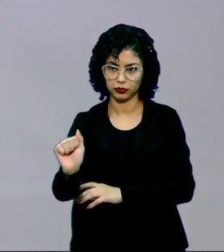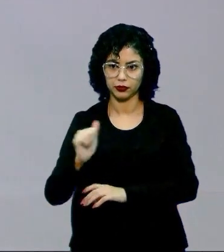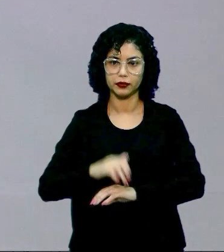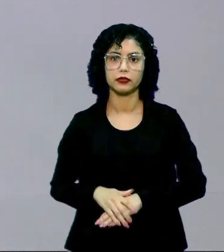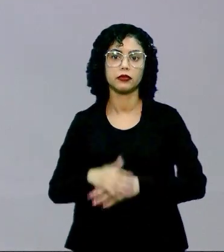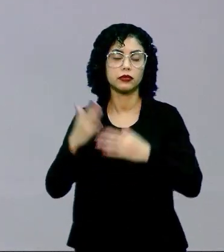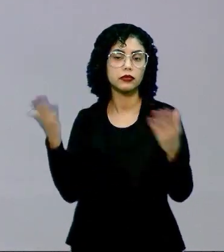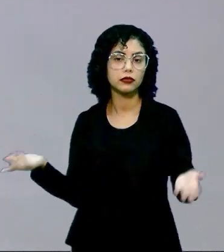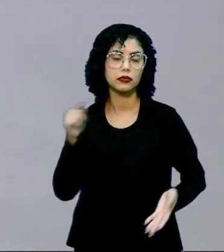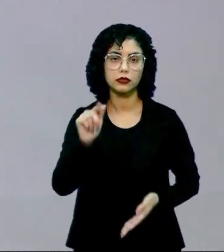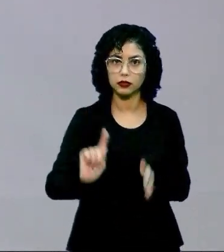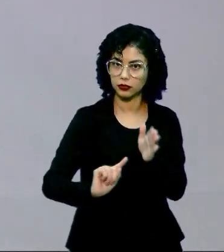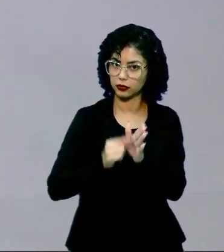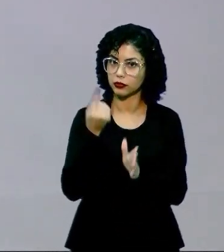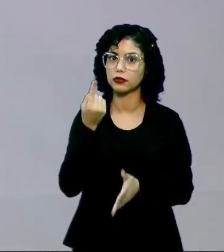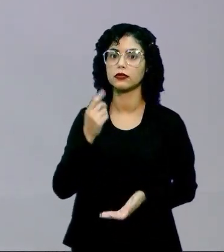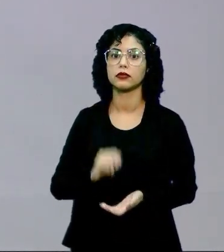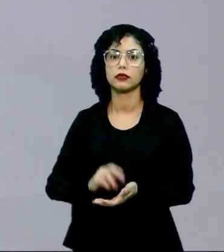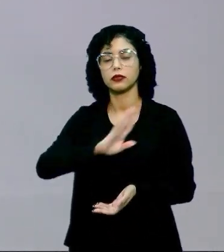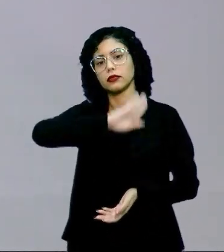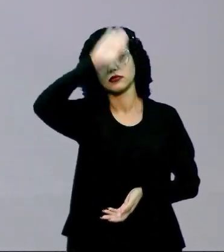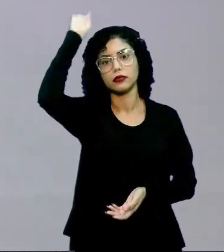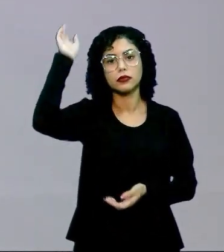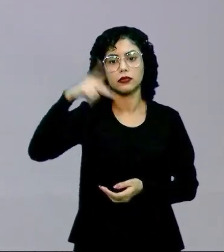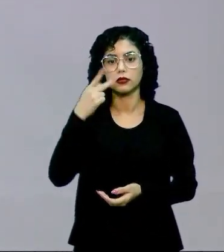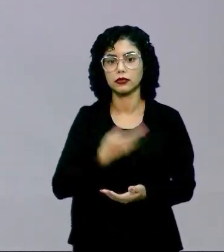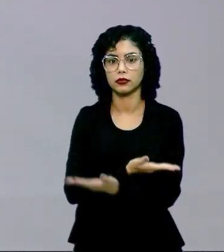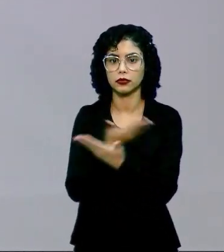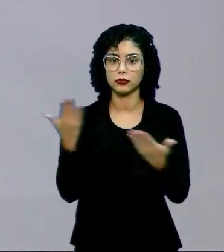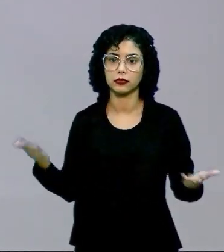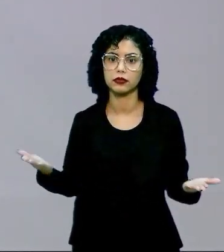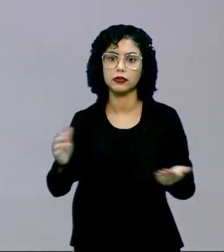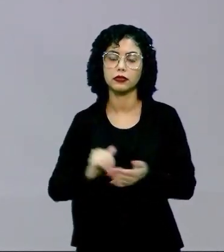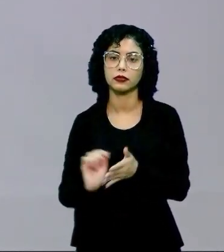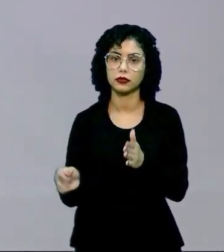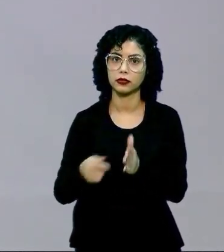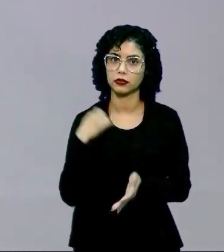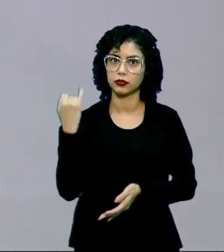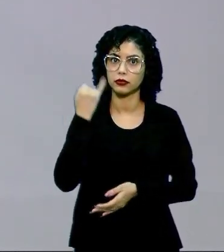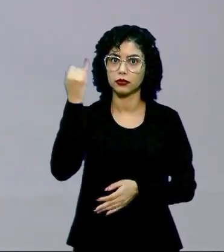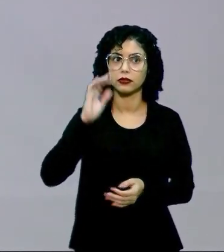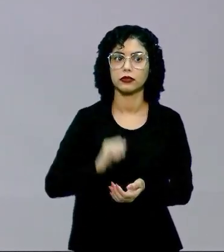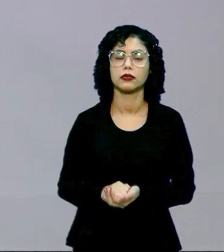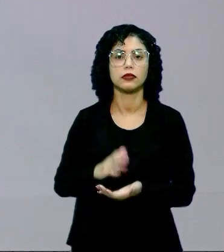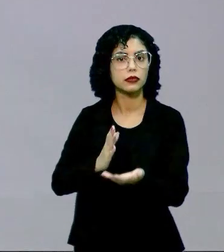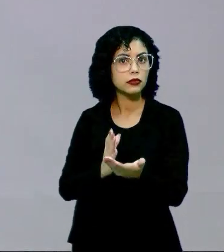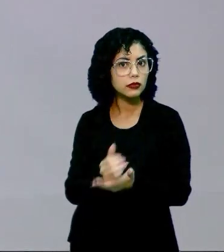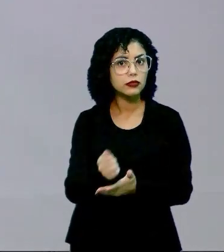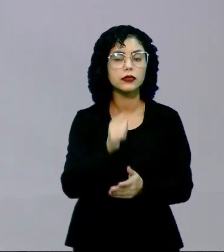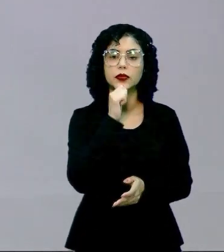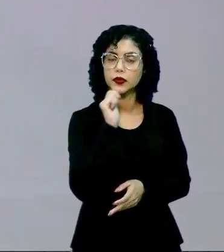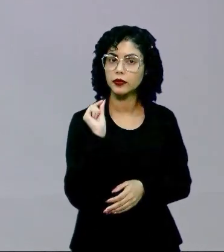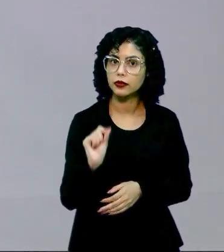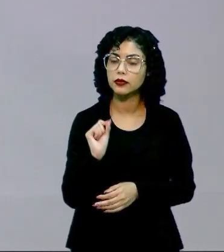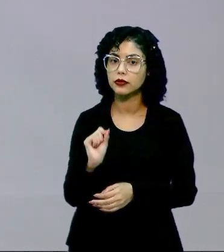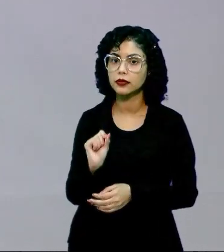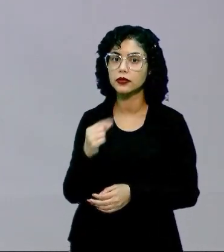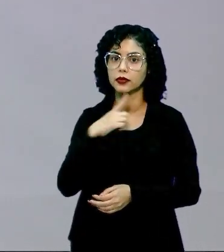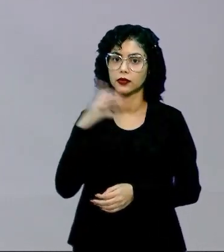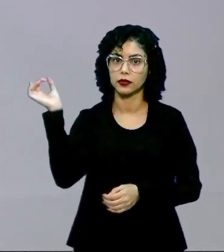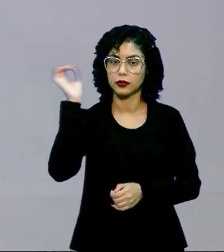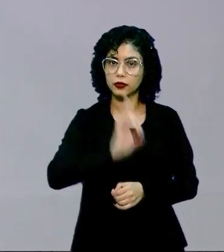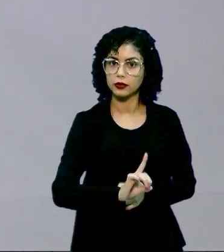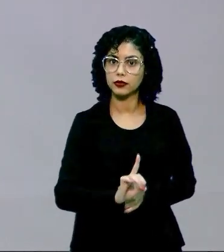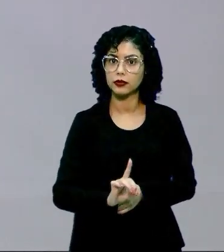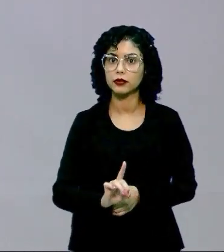magistrados. Nesse primeiro momento da história romana, como eu falei isso para vocês, a principal conquista dos plebeus é o quê? Ter o